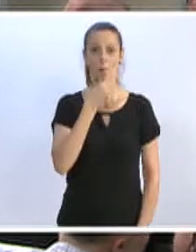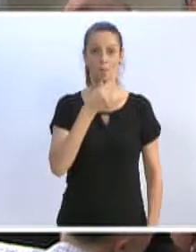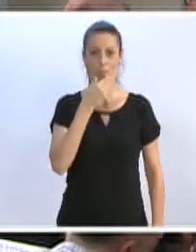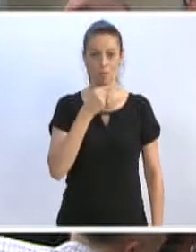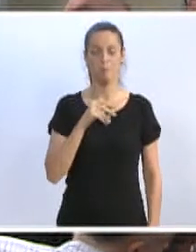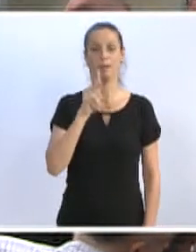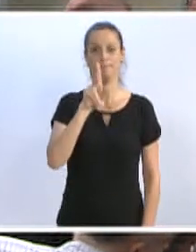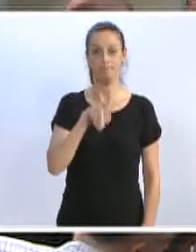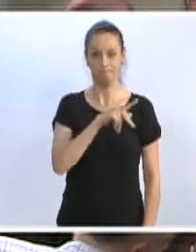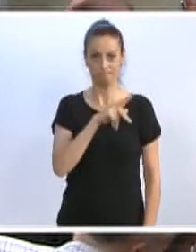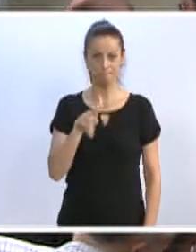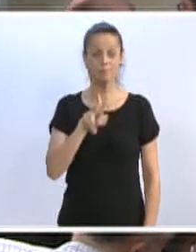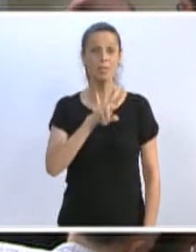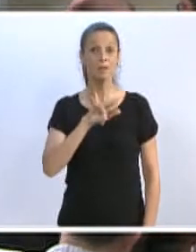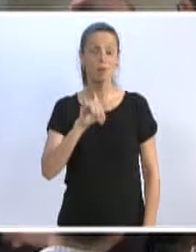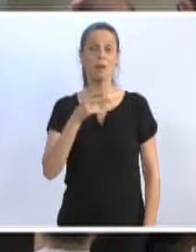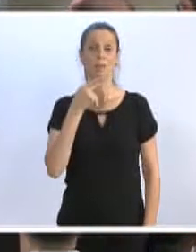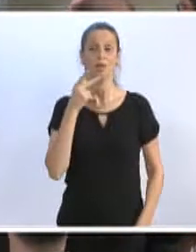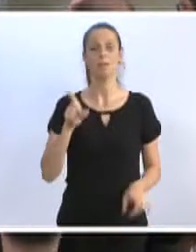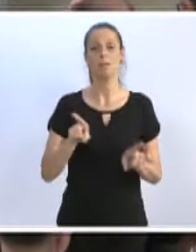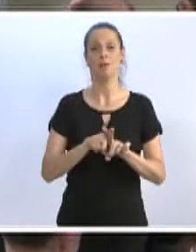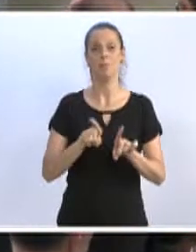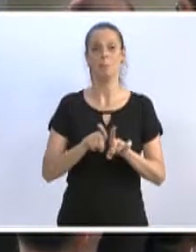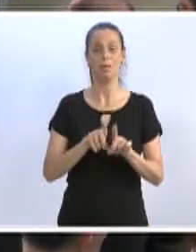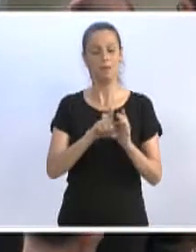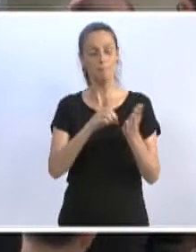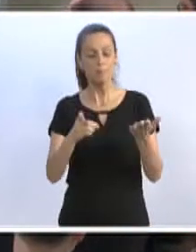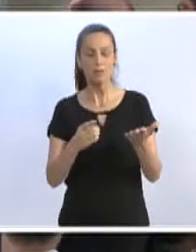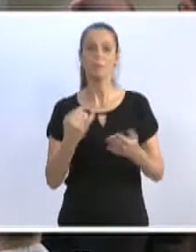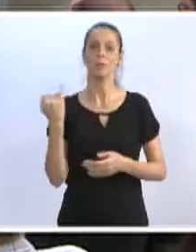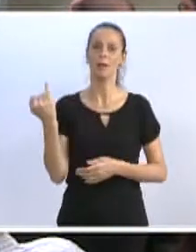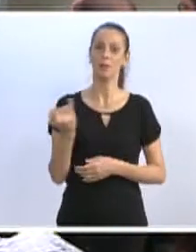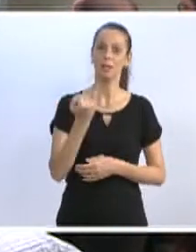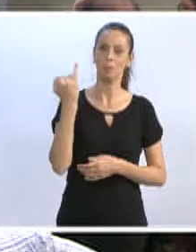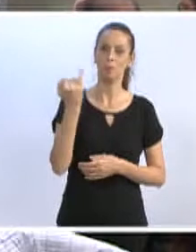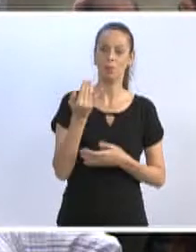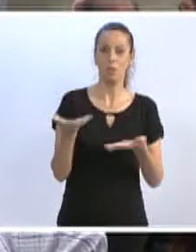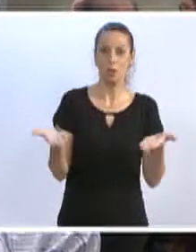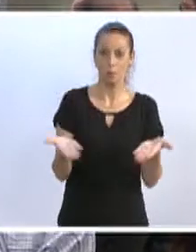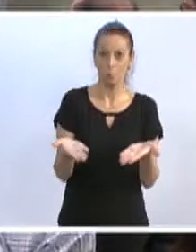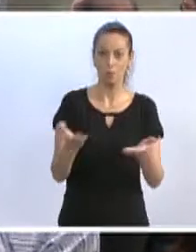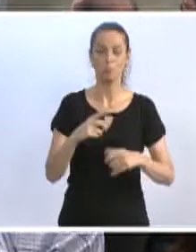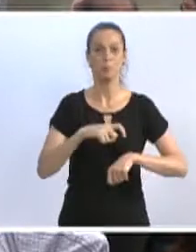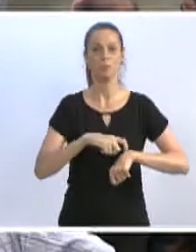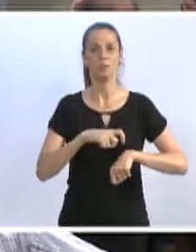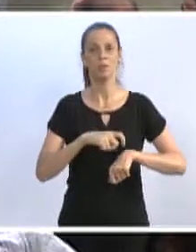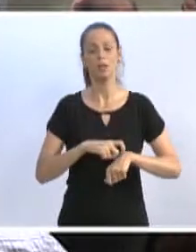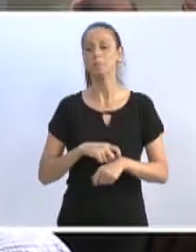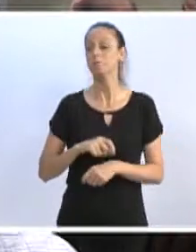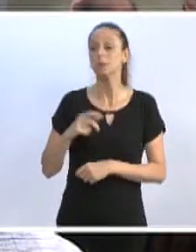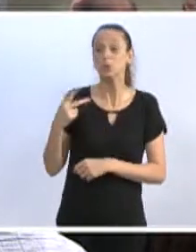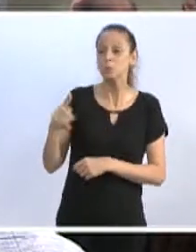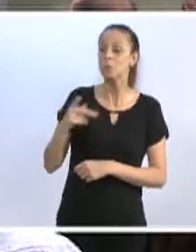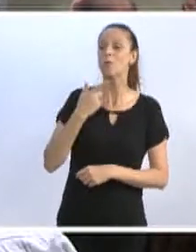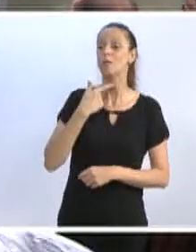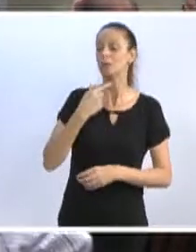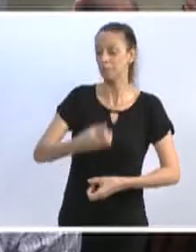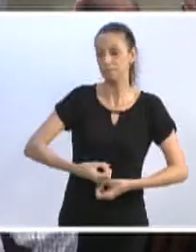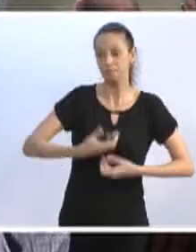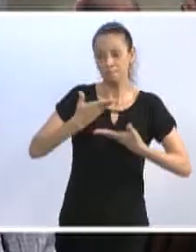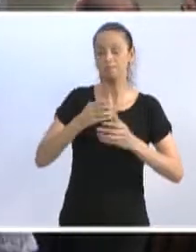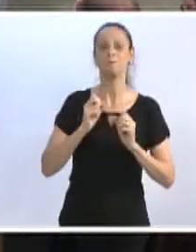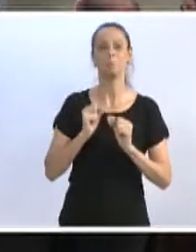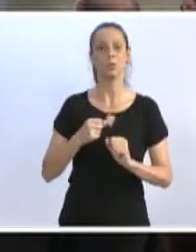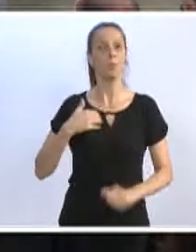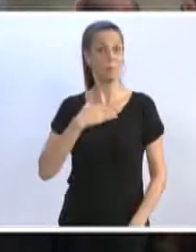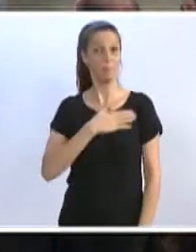falar também sobre a importância da Bíblia Sagrada na atualidade e também, o que o senhor desejar falar, fique à vontade, um prazer